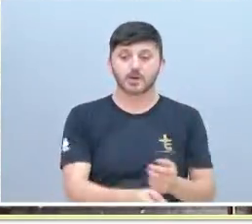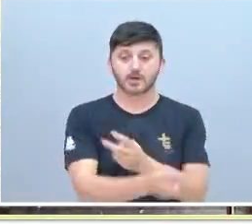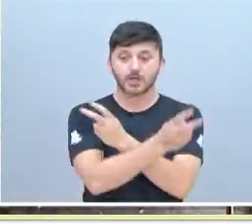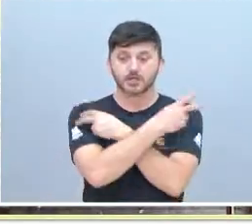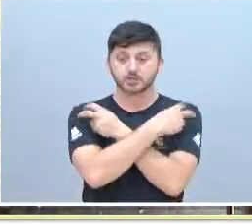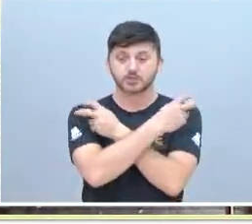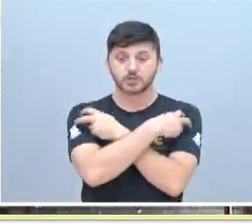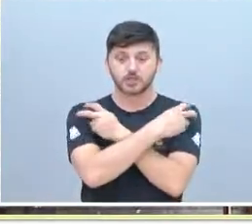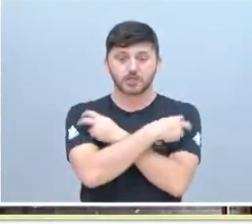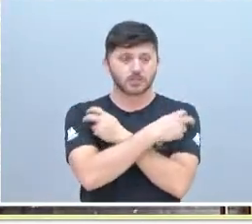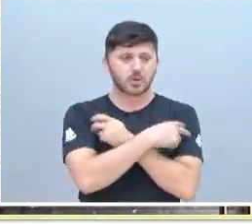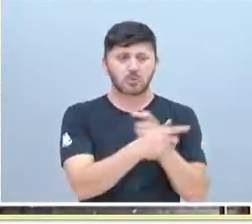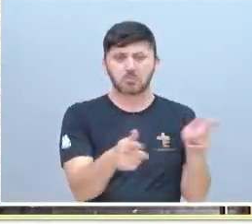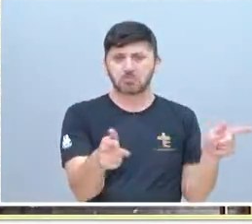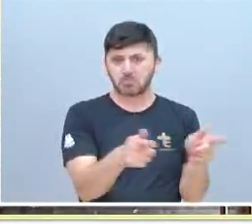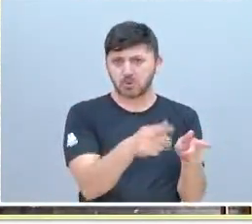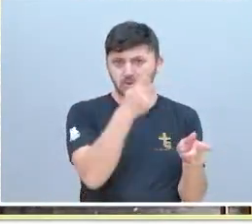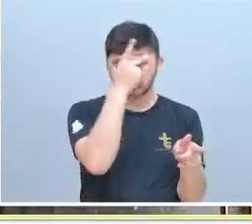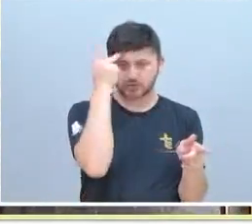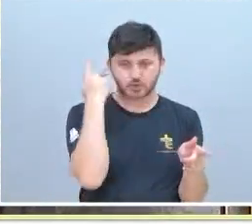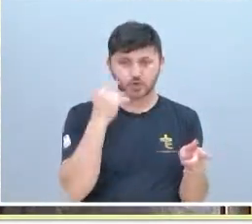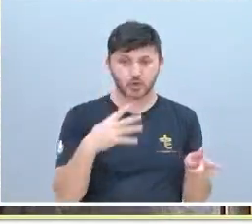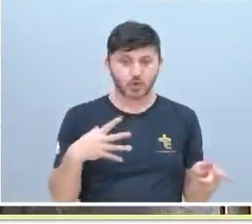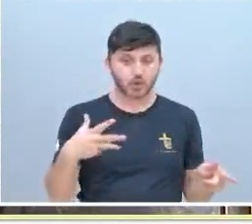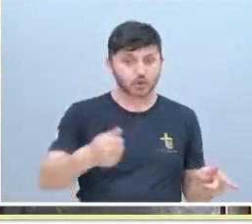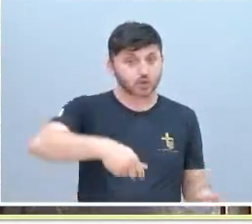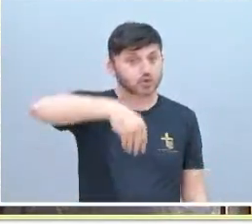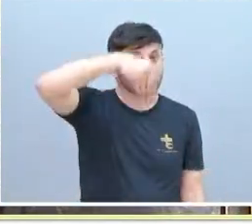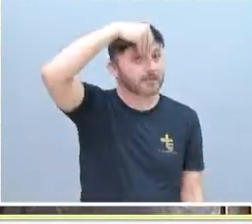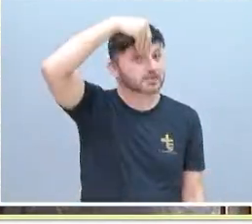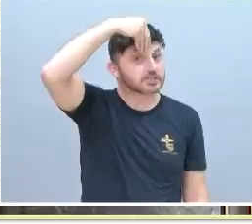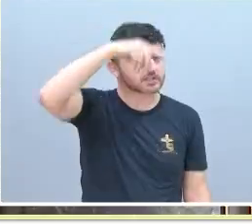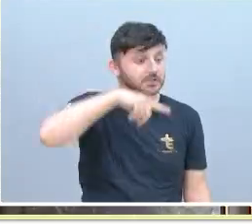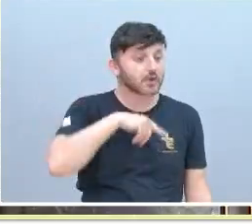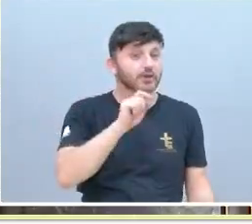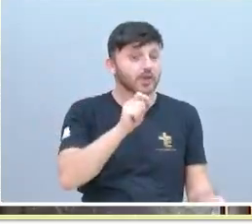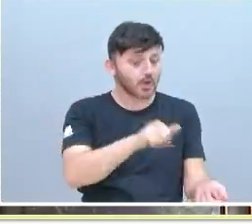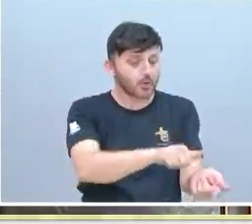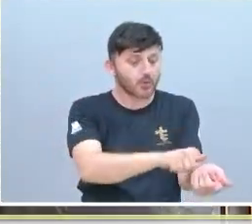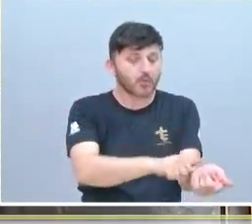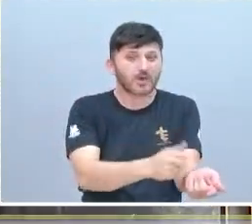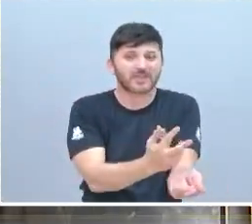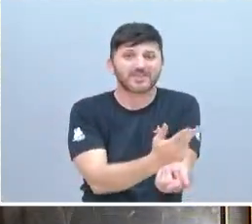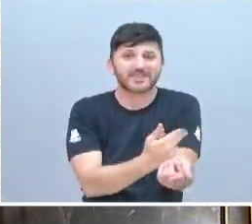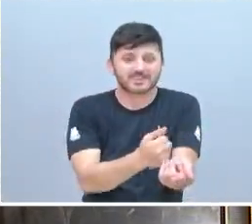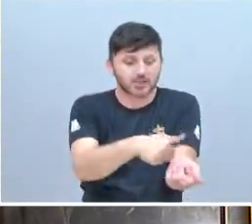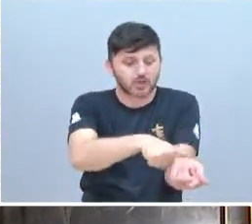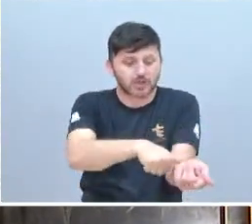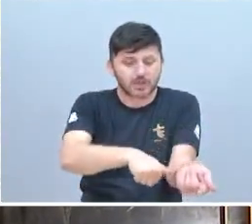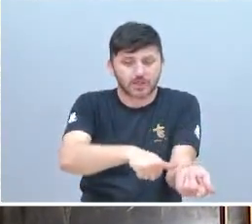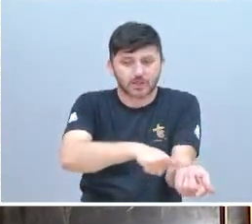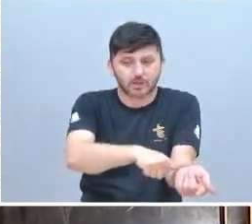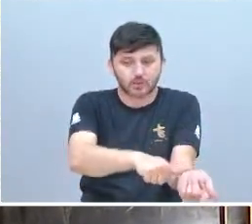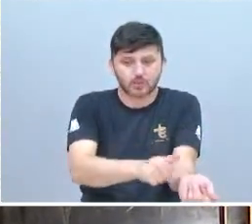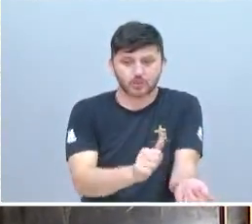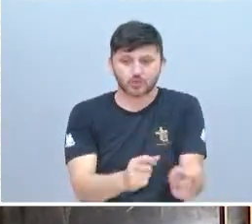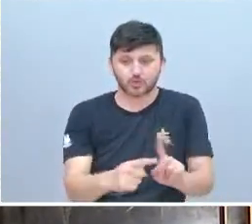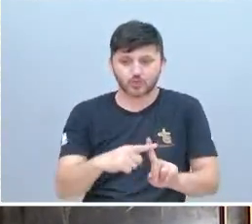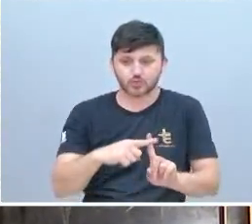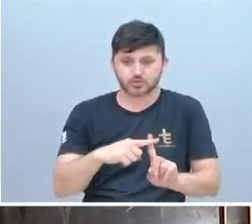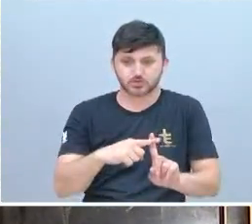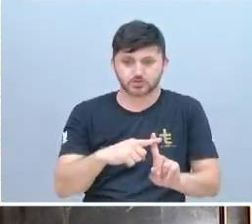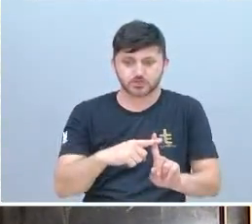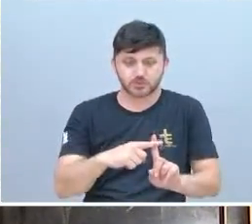minoria, e todos os batizados carregam uma cruz tatuada no pulso com um